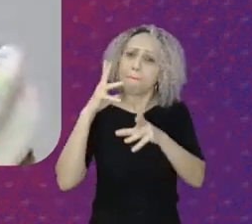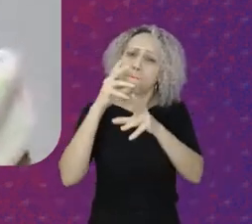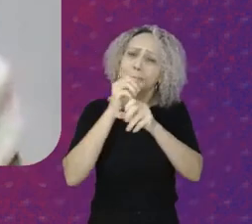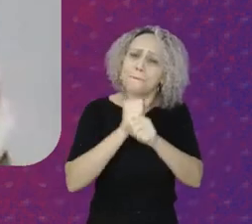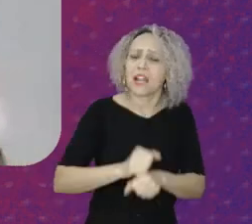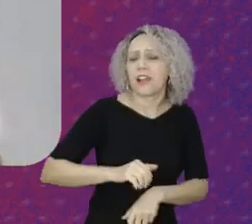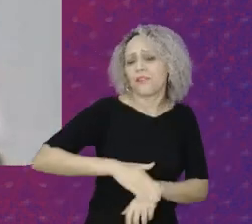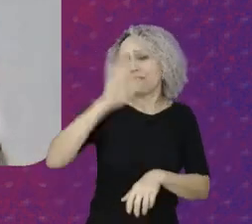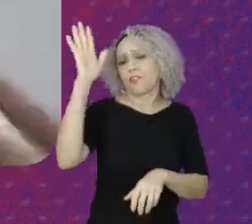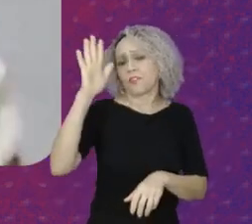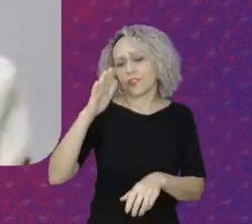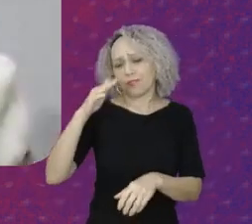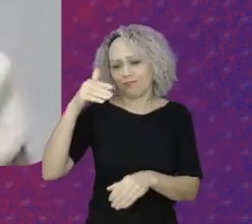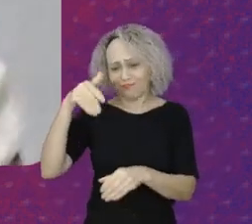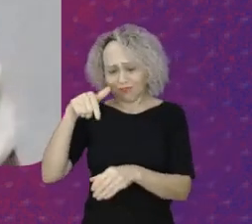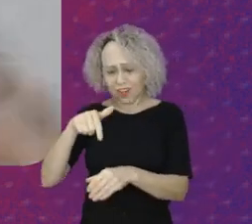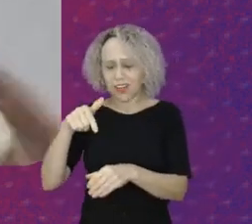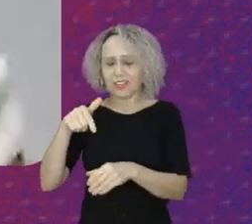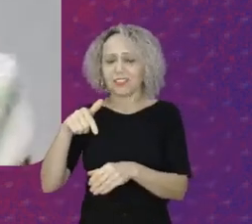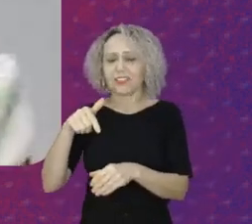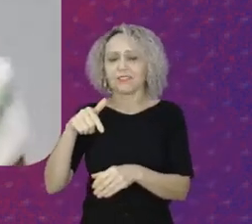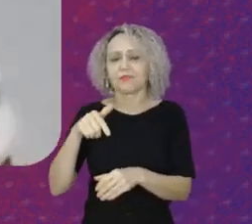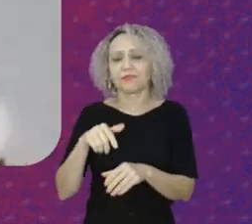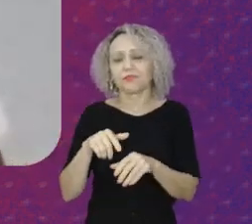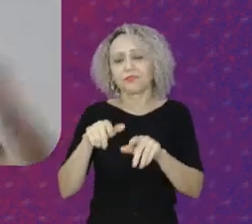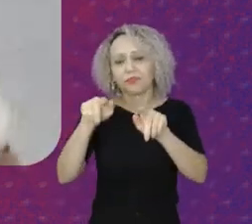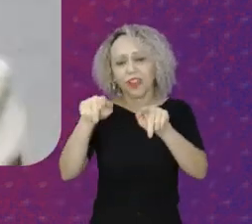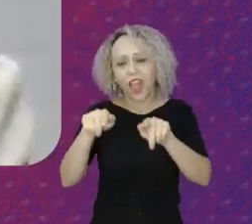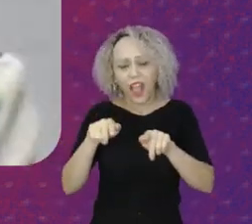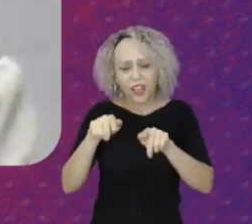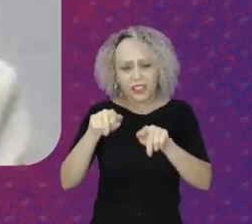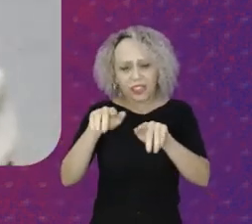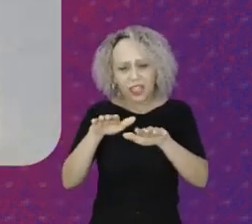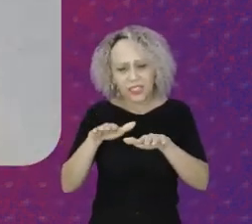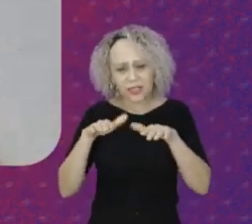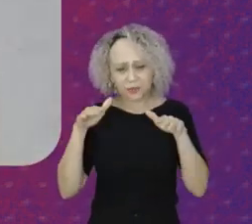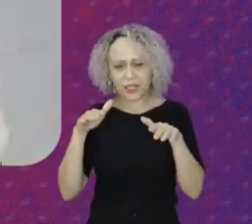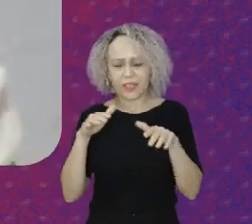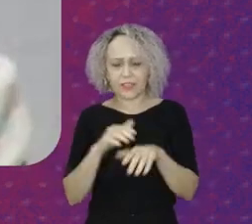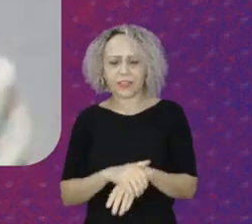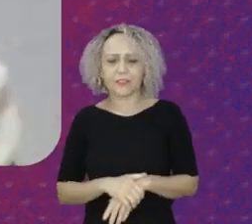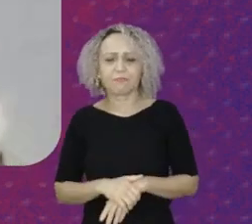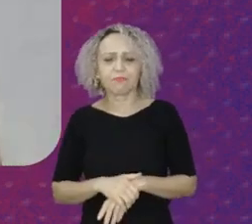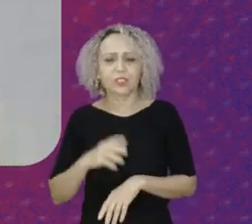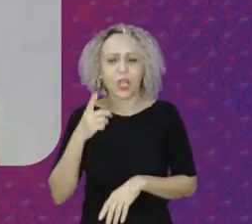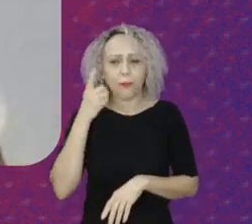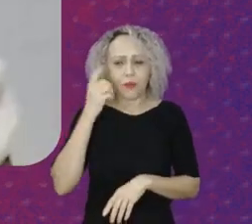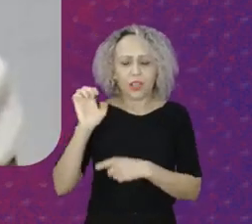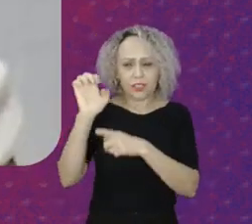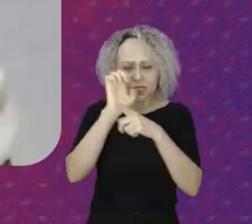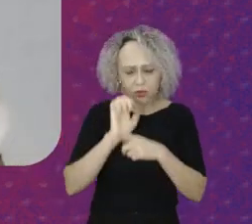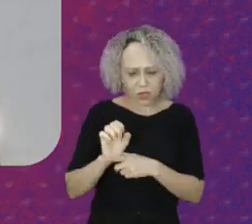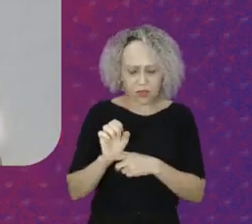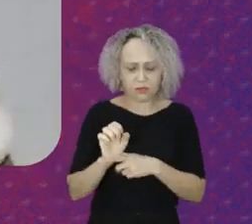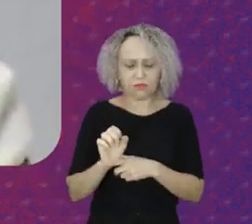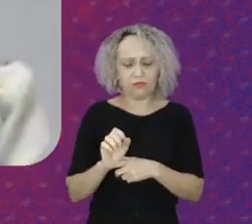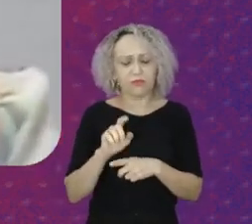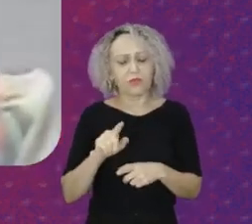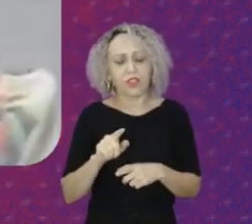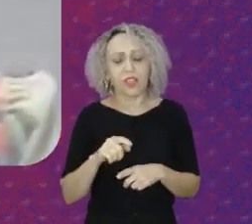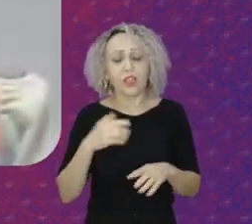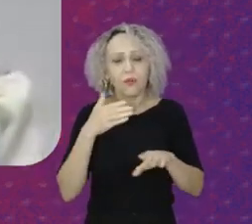na Assembleia, trazendo a pauta antirracista como prioridade, ter tido e ter participado do